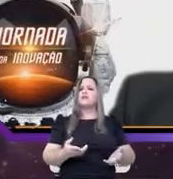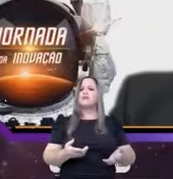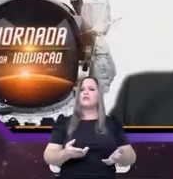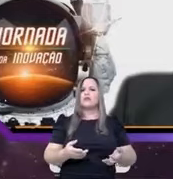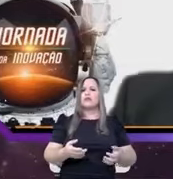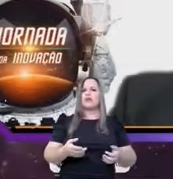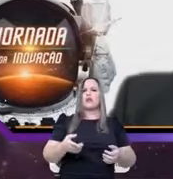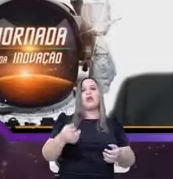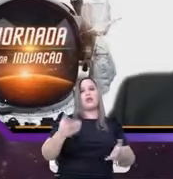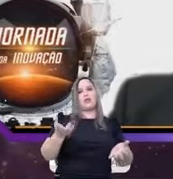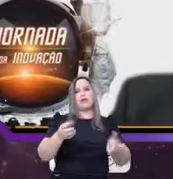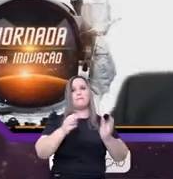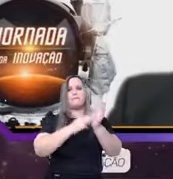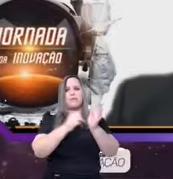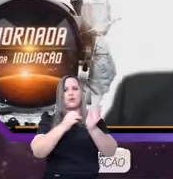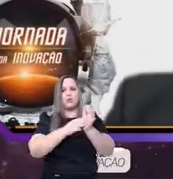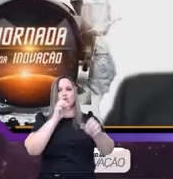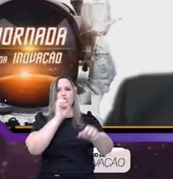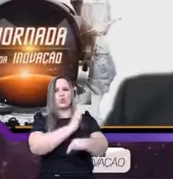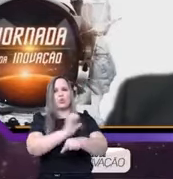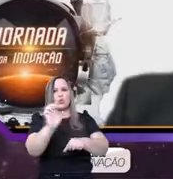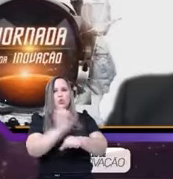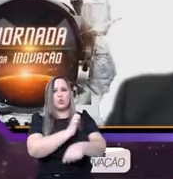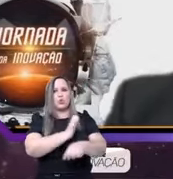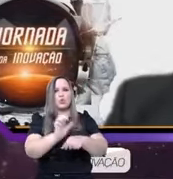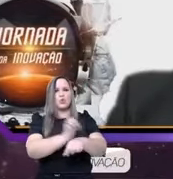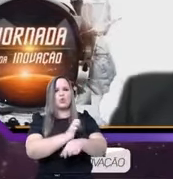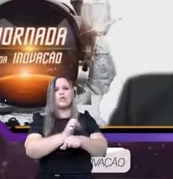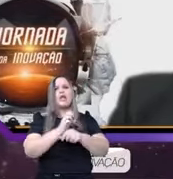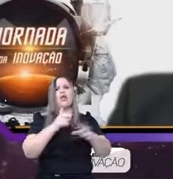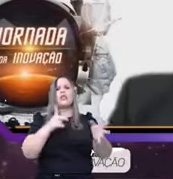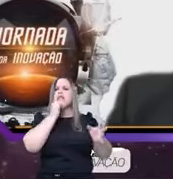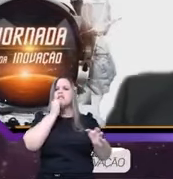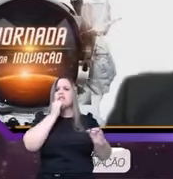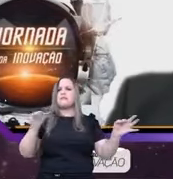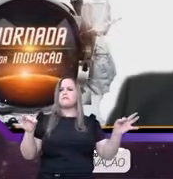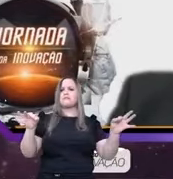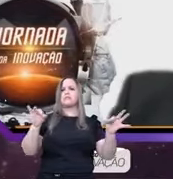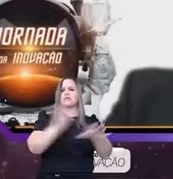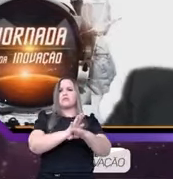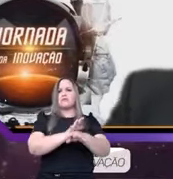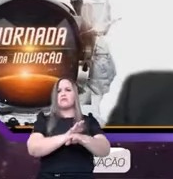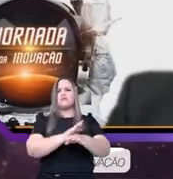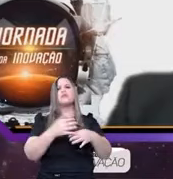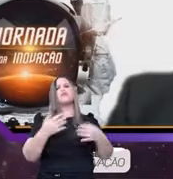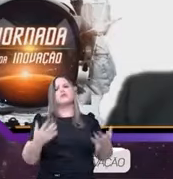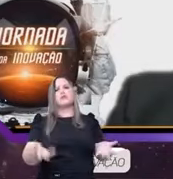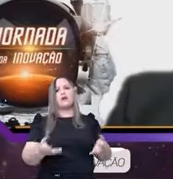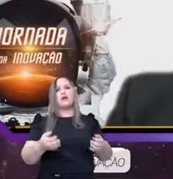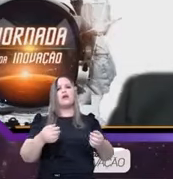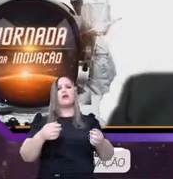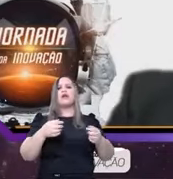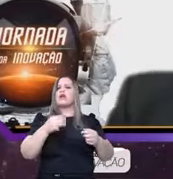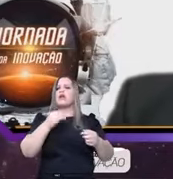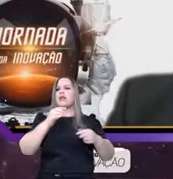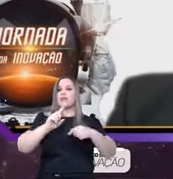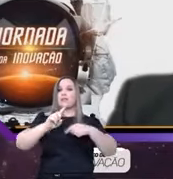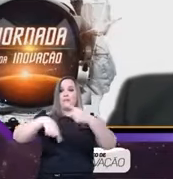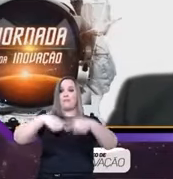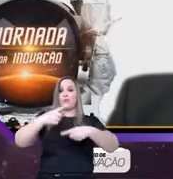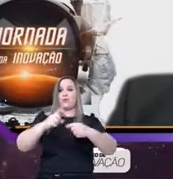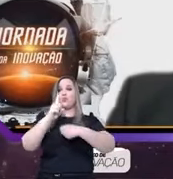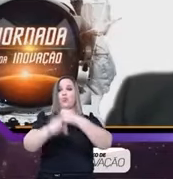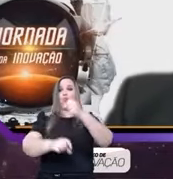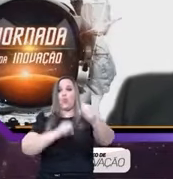estratégico hoje, quando ele é concluído, e geralmente concluído nessa fase do ano, quando se inicia o ano seguinte, você já tem